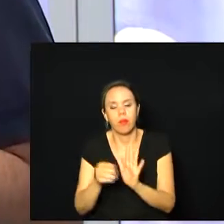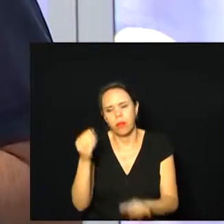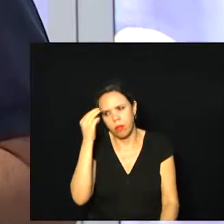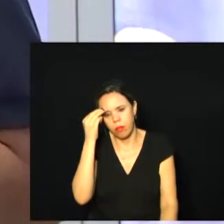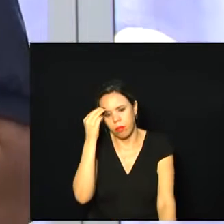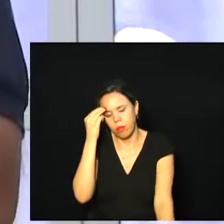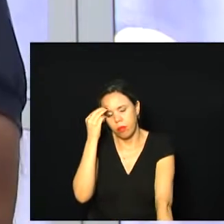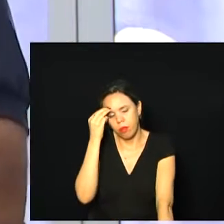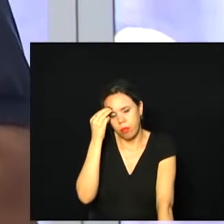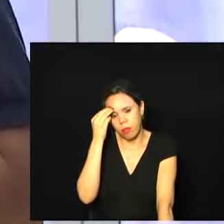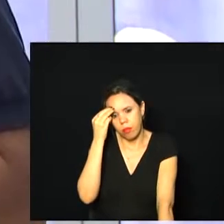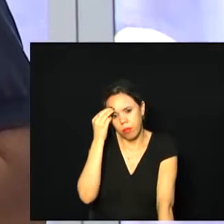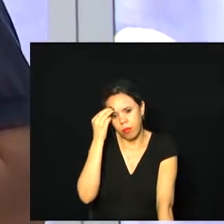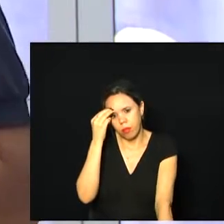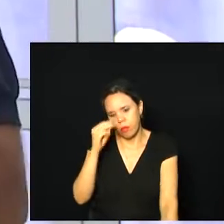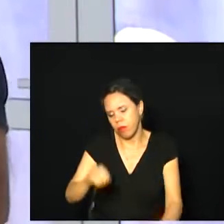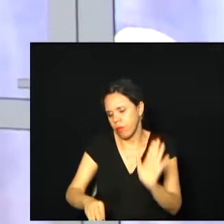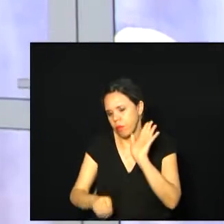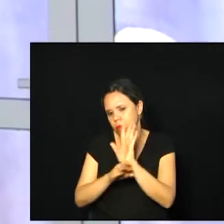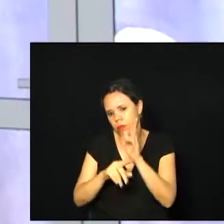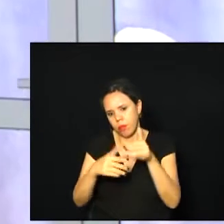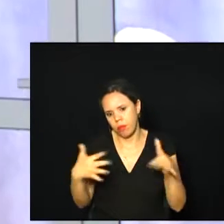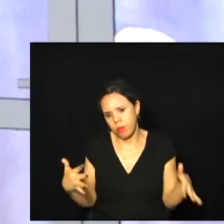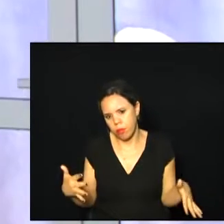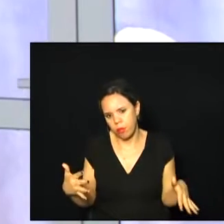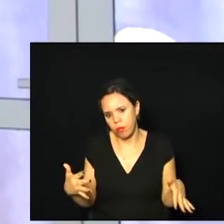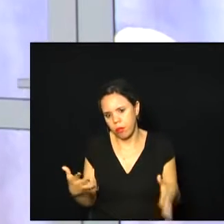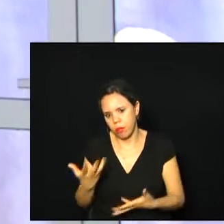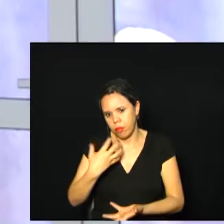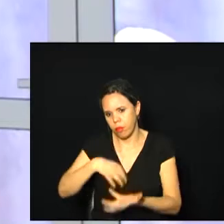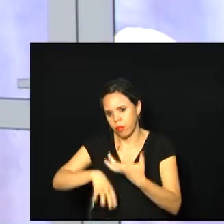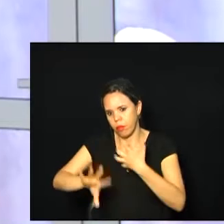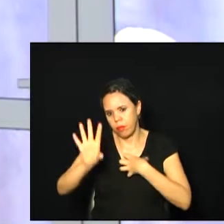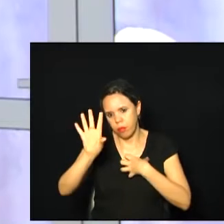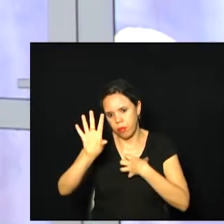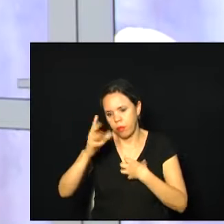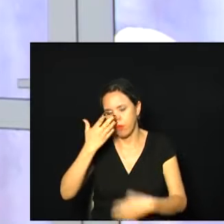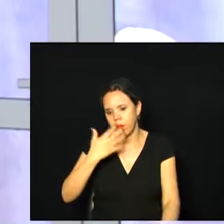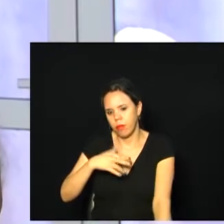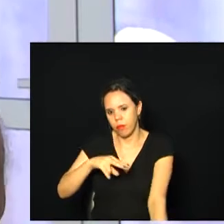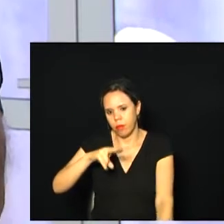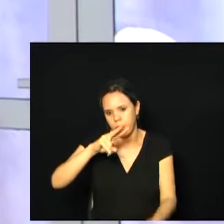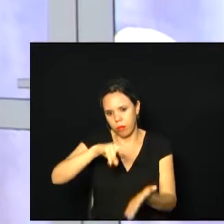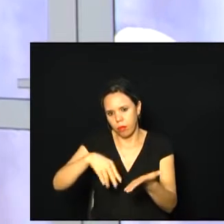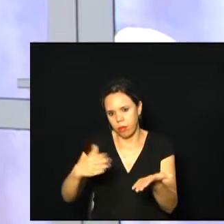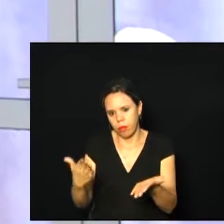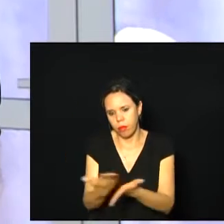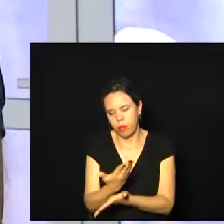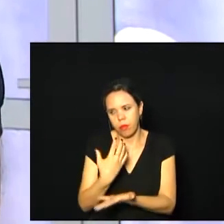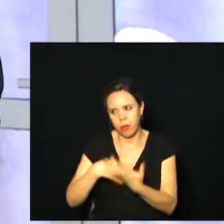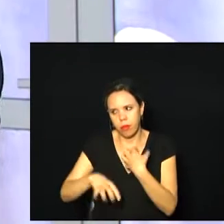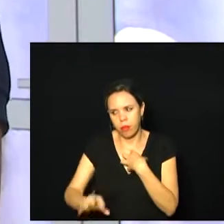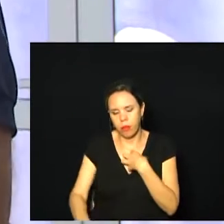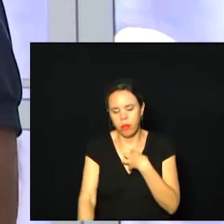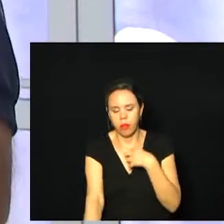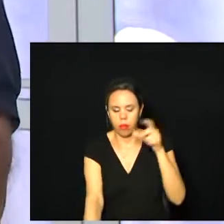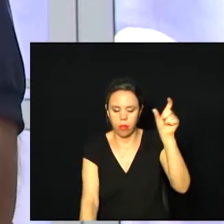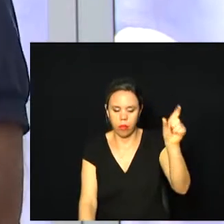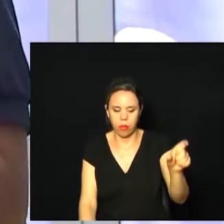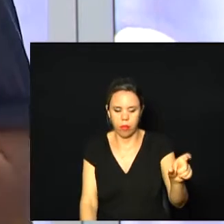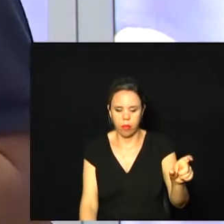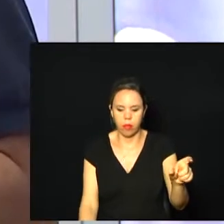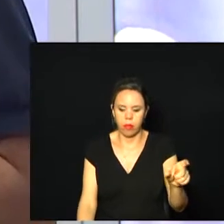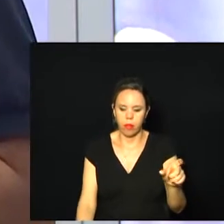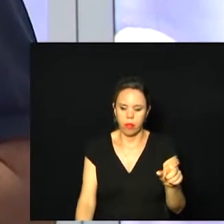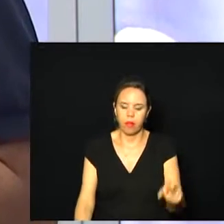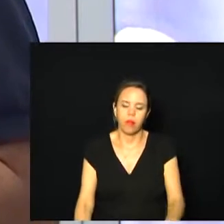memória, ajuda em vários pontos. Ajuda na empatia, porque a criança lendo um livro se coloca no local, no espaço